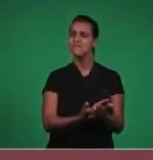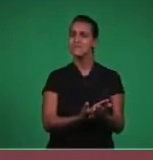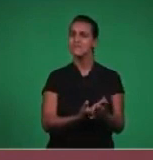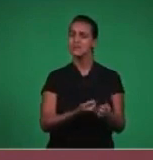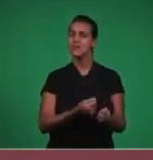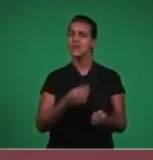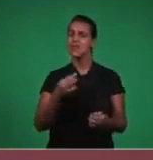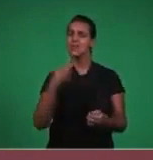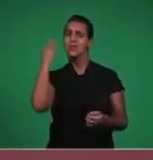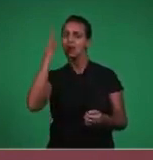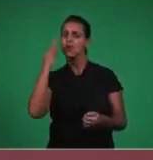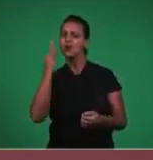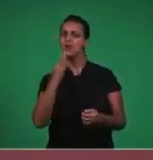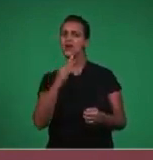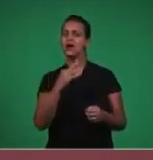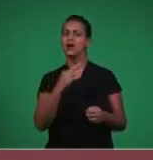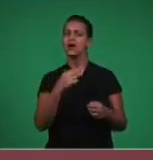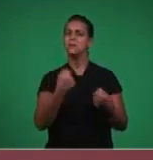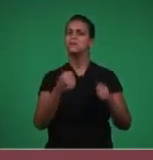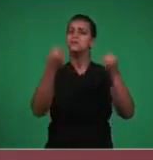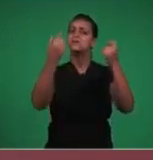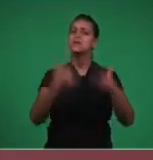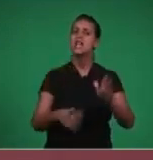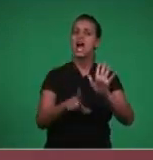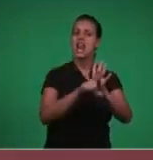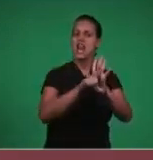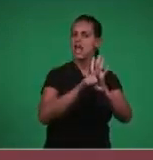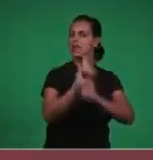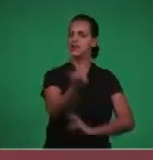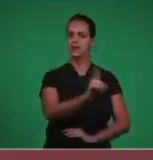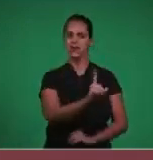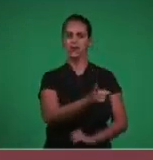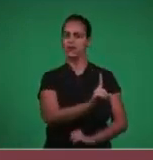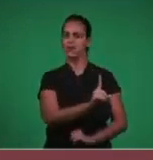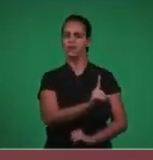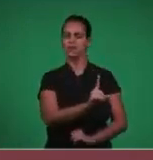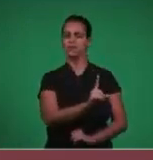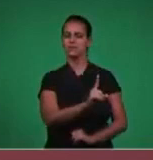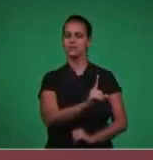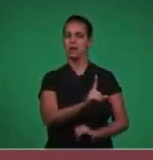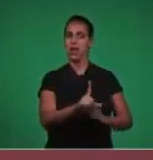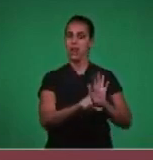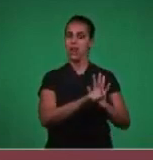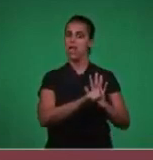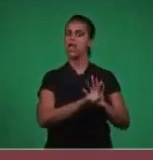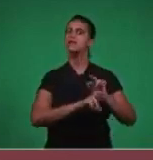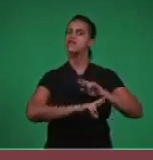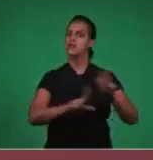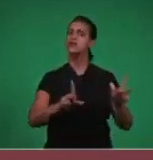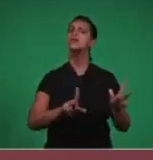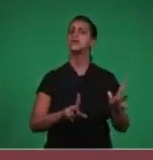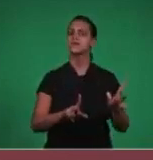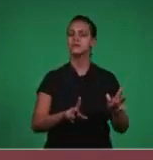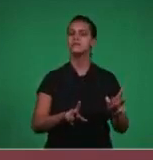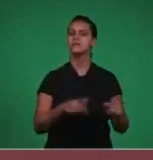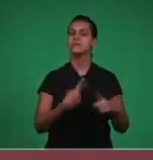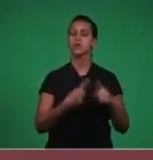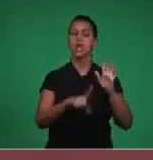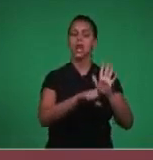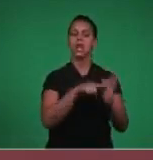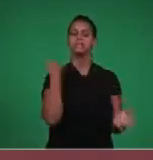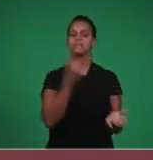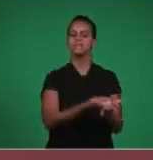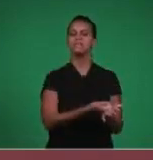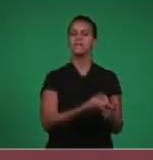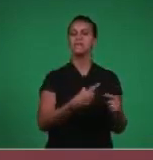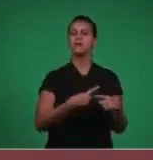tratam de leis, não se tratam de leis científicas. Se fosse leis, seriam fatos, seriam comprovações, mas não